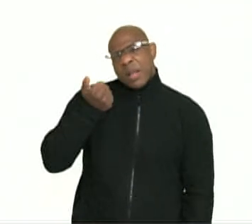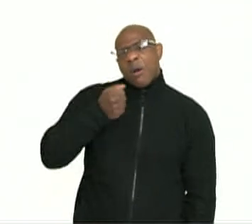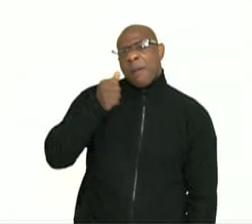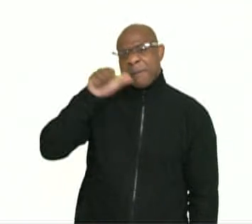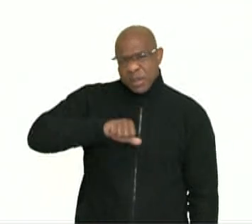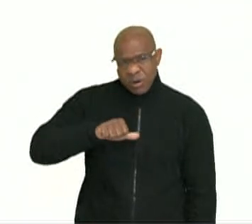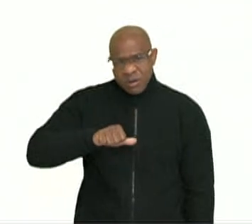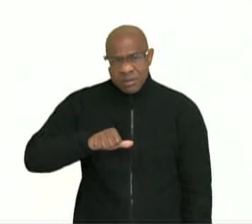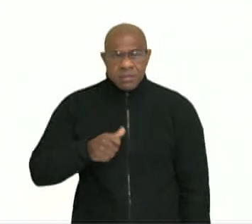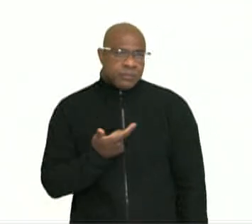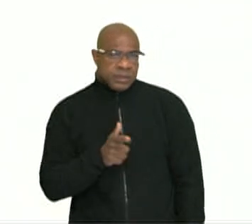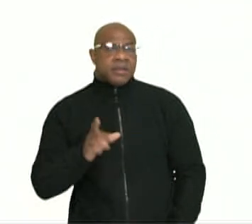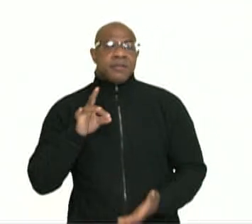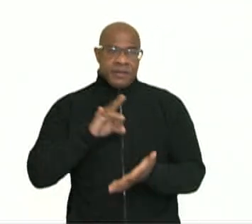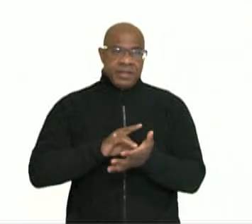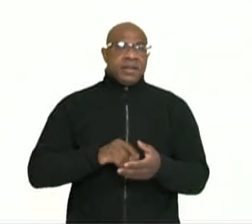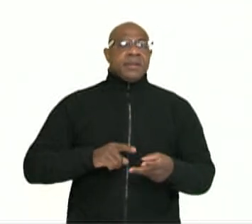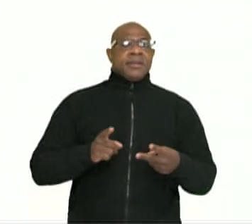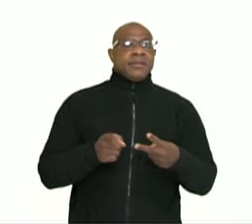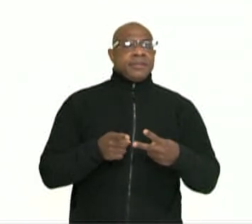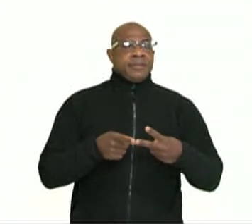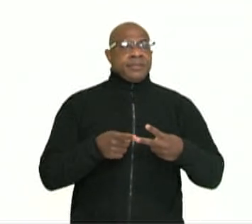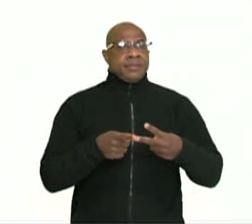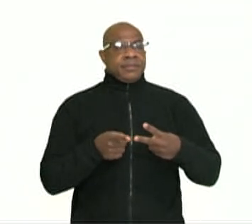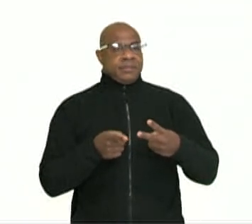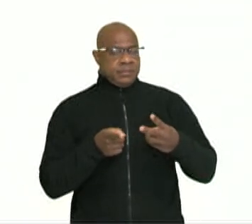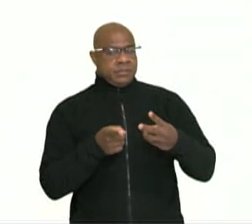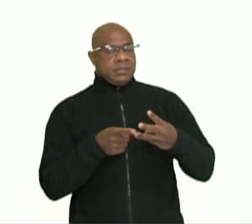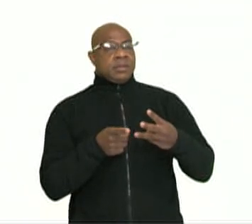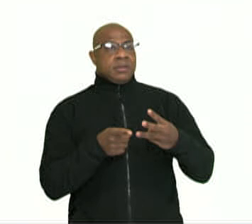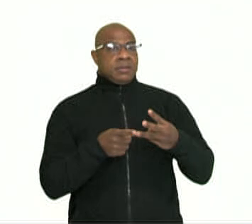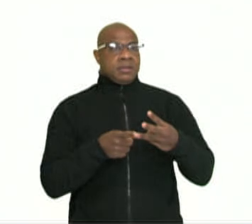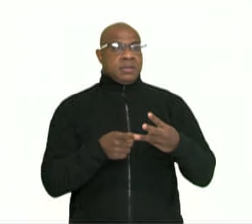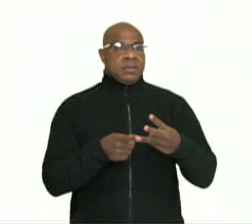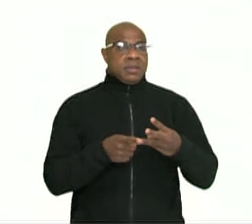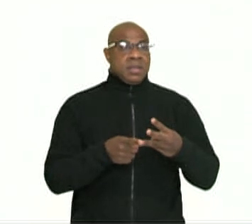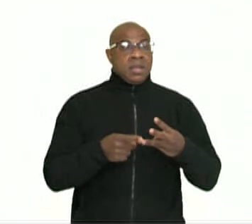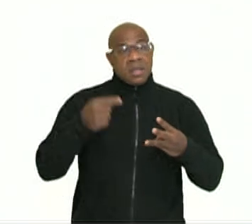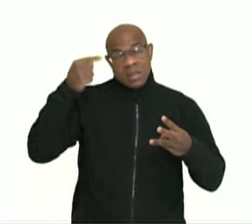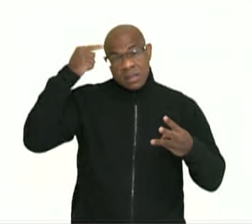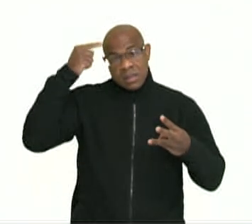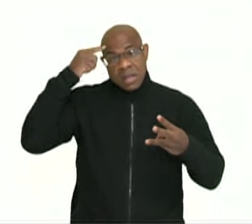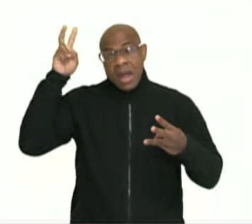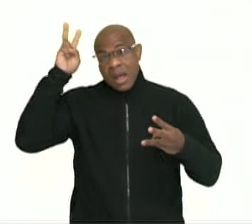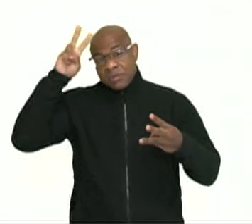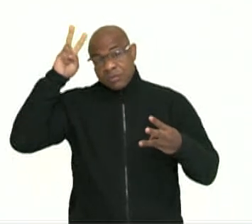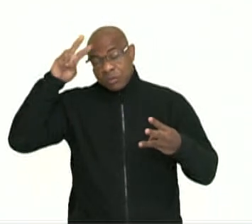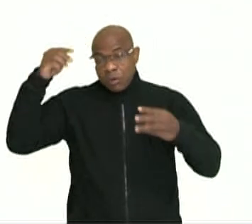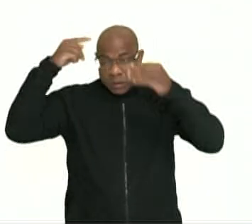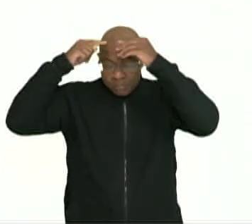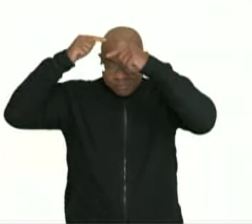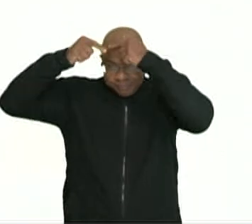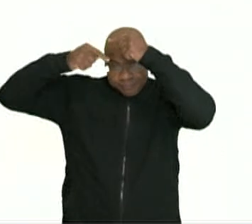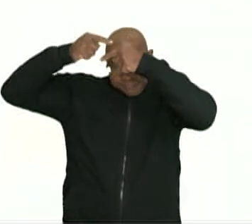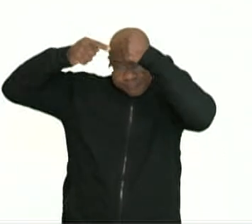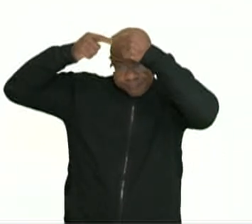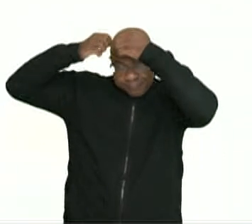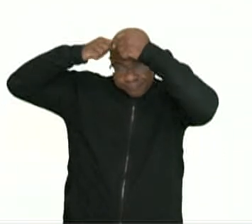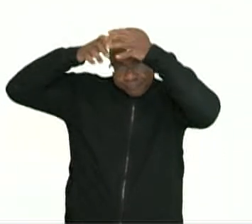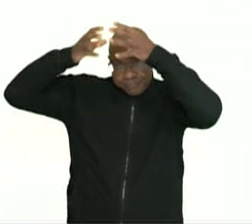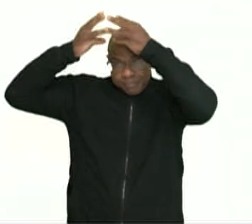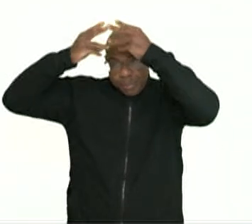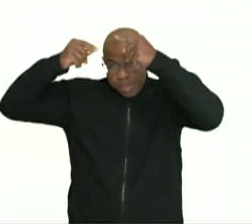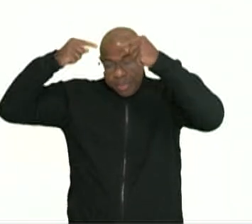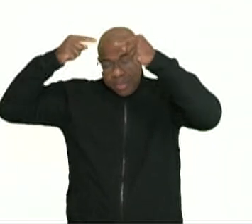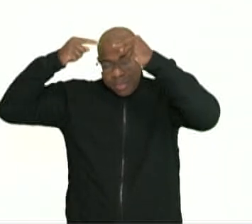isso que vimos. O enredo de Divertidamente se desenrola dentro da cabeça da menina. Isso. E a tristeza não